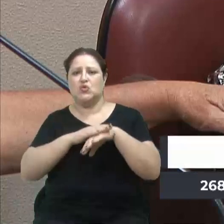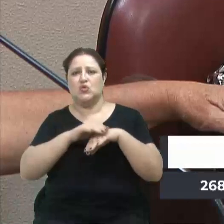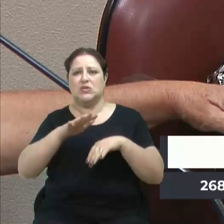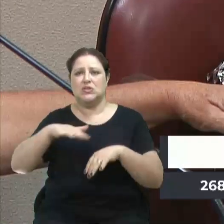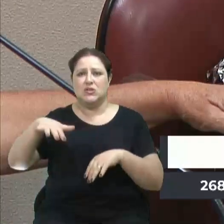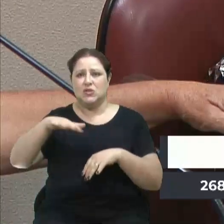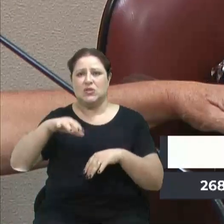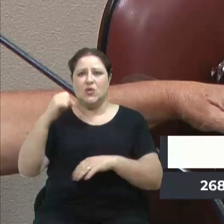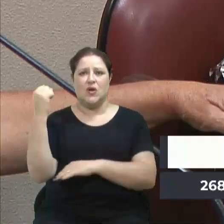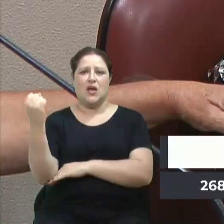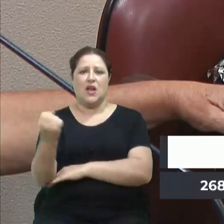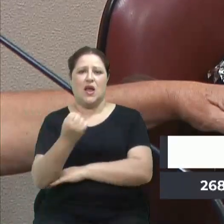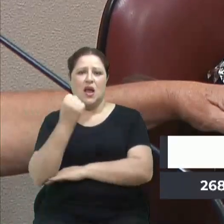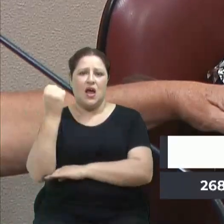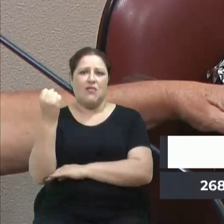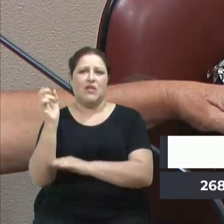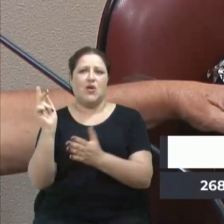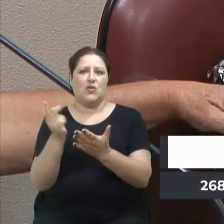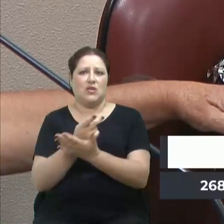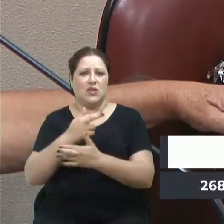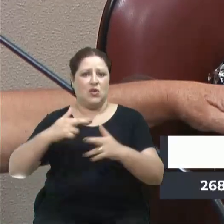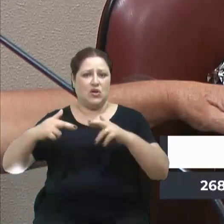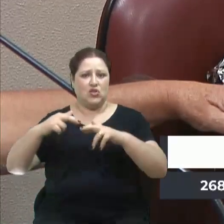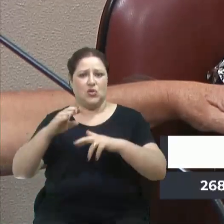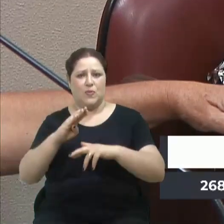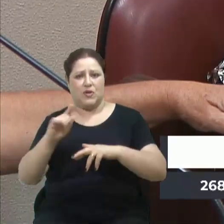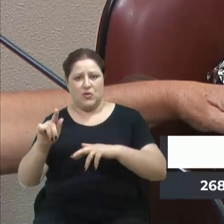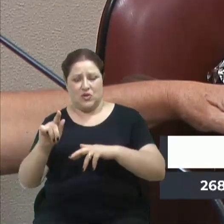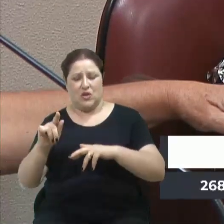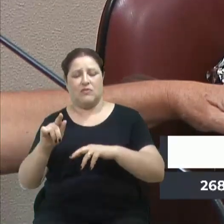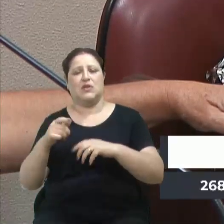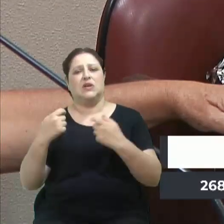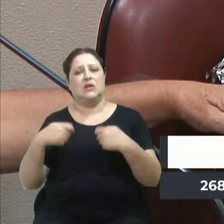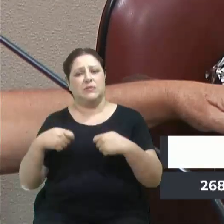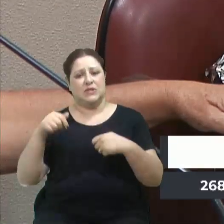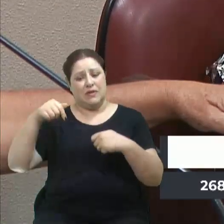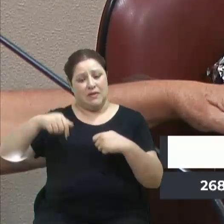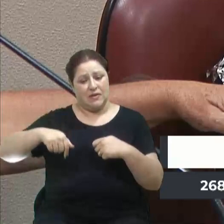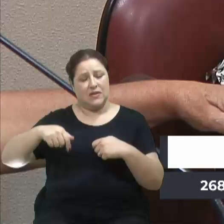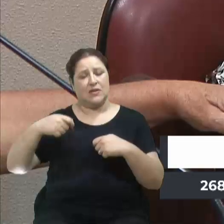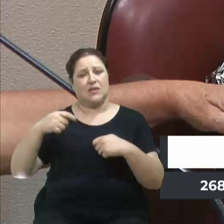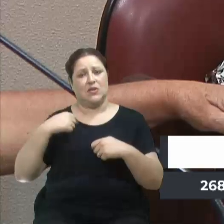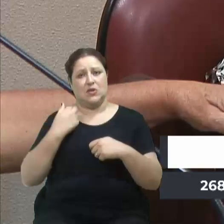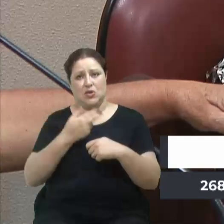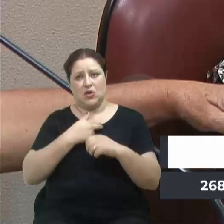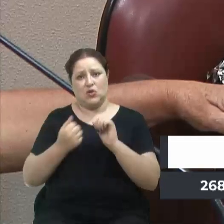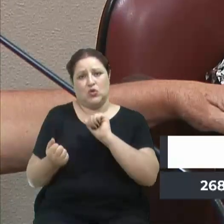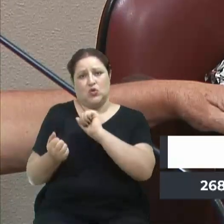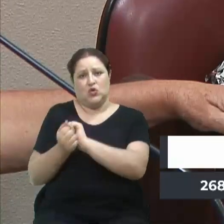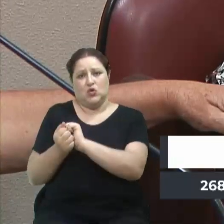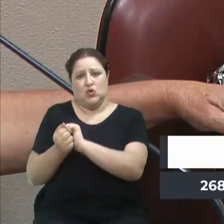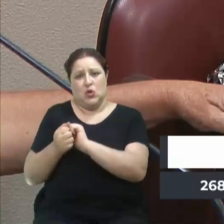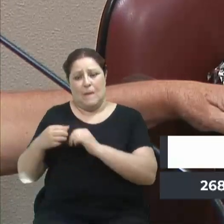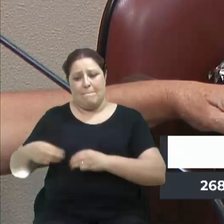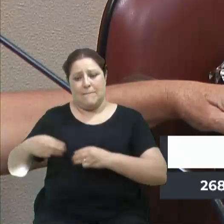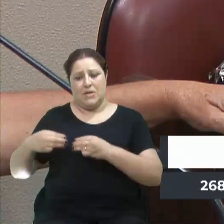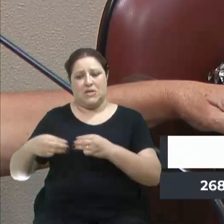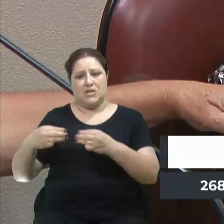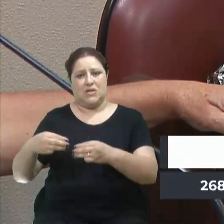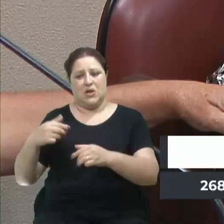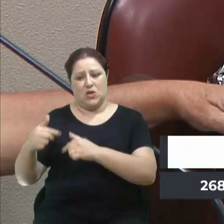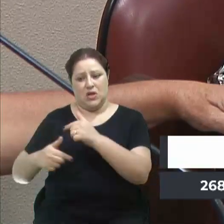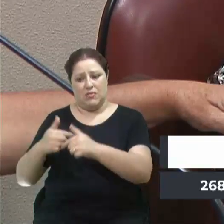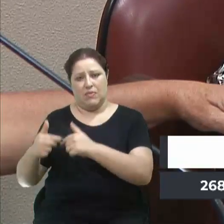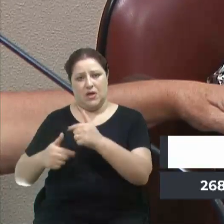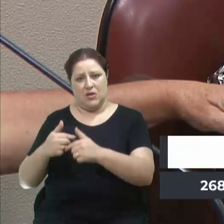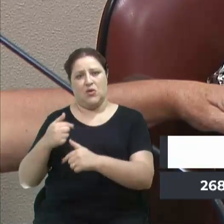situação gravíssima que aconteceu aqui na nossa região, em Bento Gonçalves. Deveríamos estar do lado do Ministério do Trabalho, mais uma vez, numa ação.